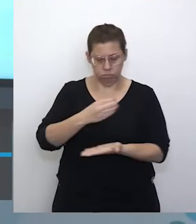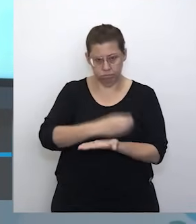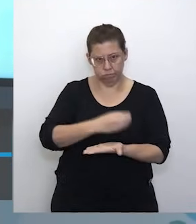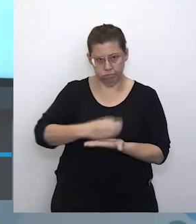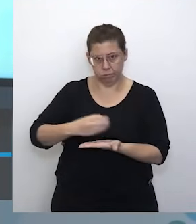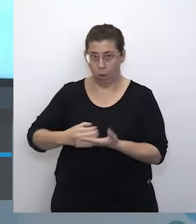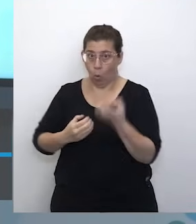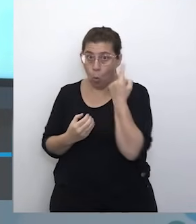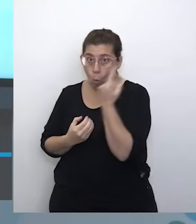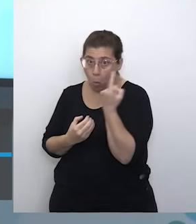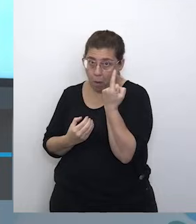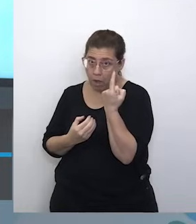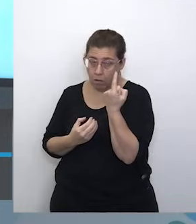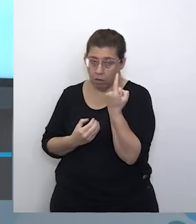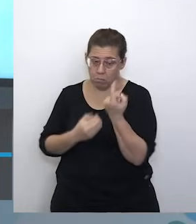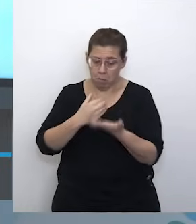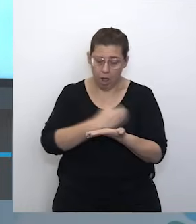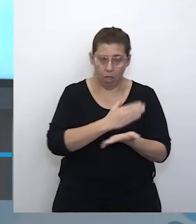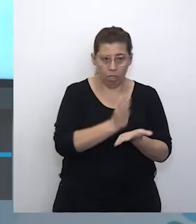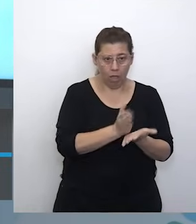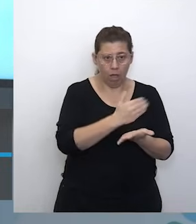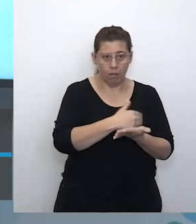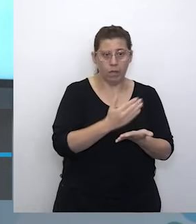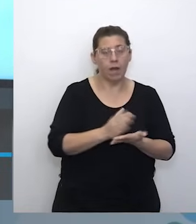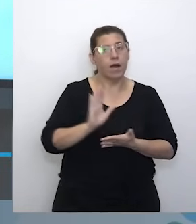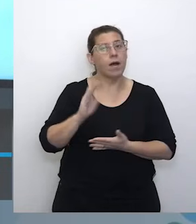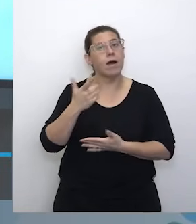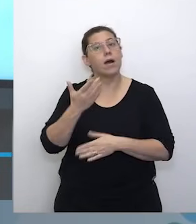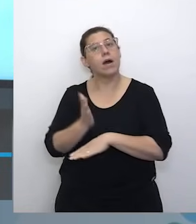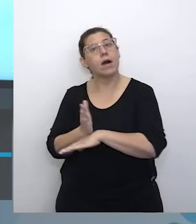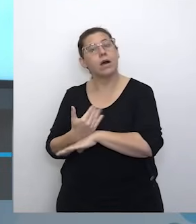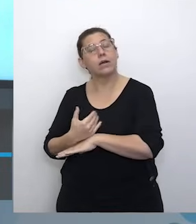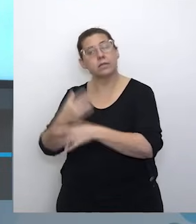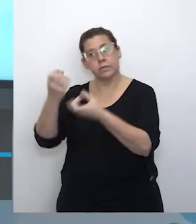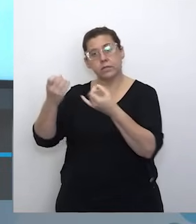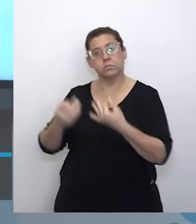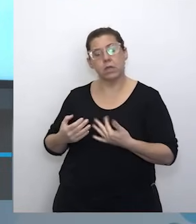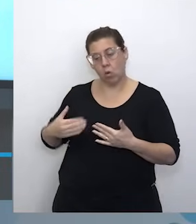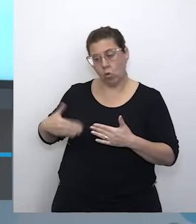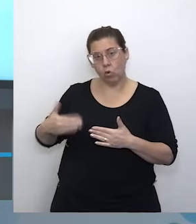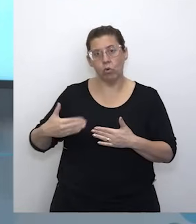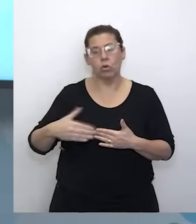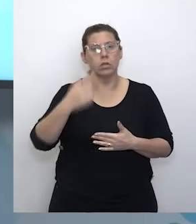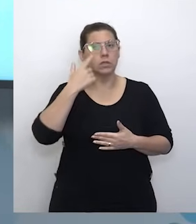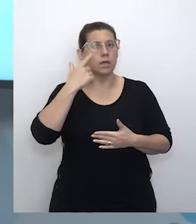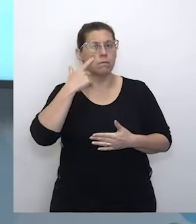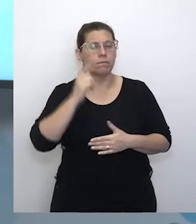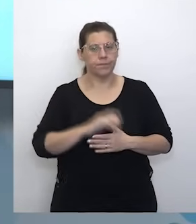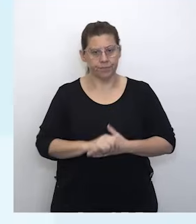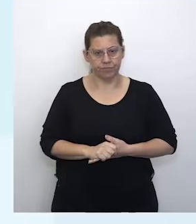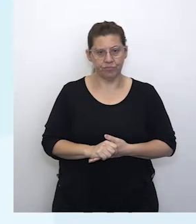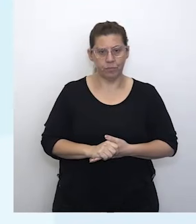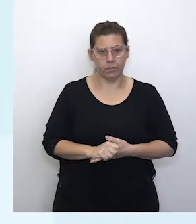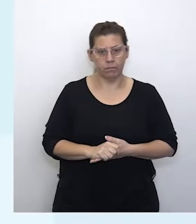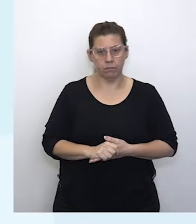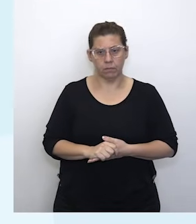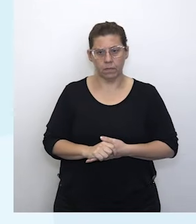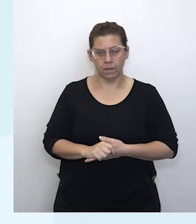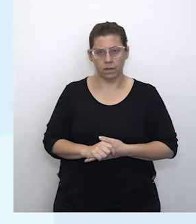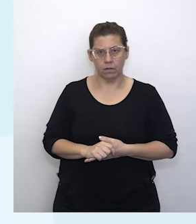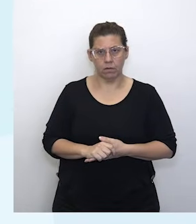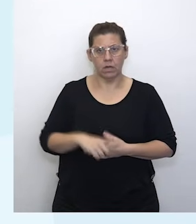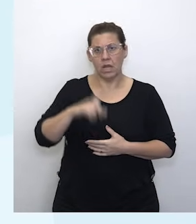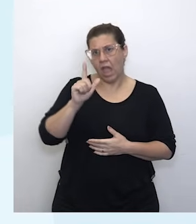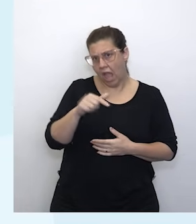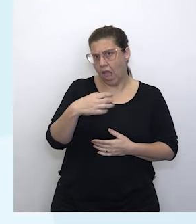única batata, tá? E aí eu quero saber, antes de eu explicar a continuidade aí, eu quero saber o seguinte: isso aí que eu fiz